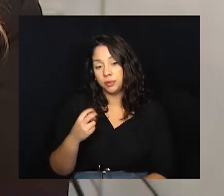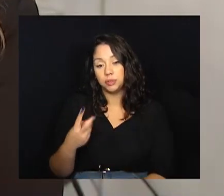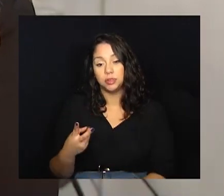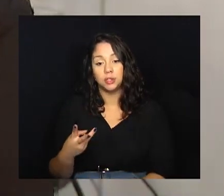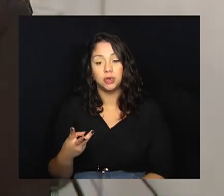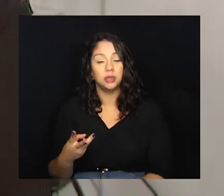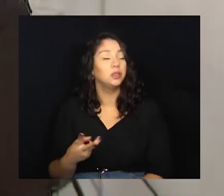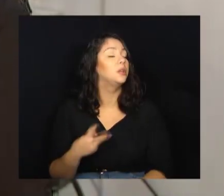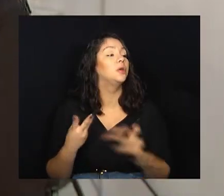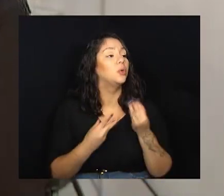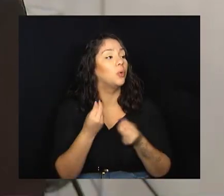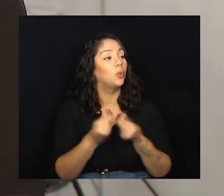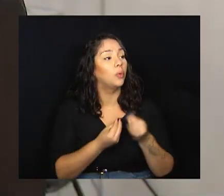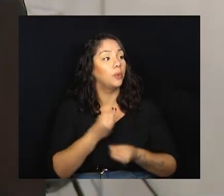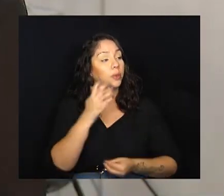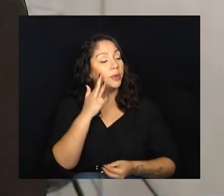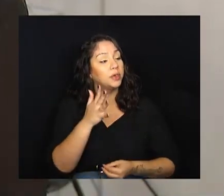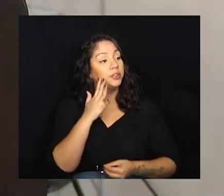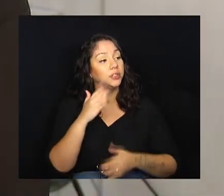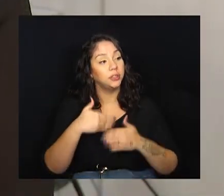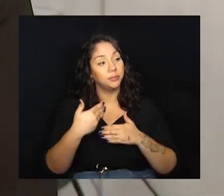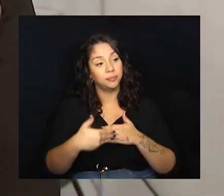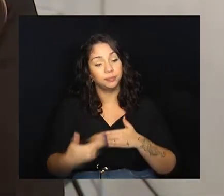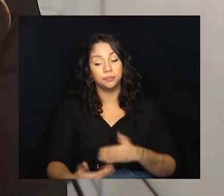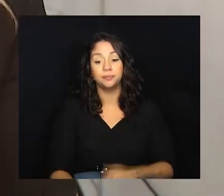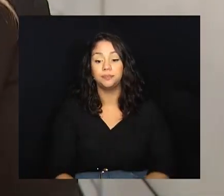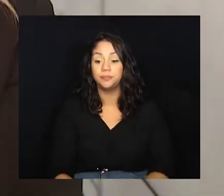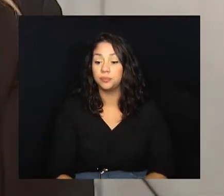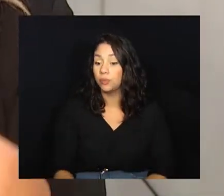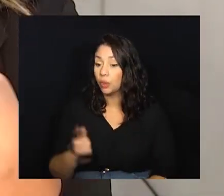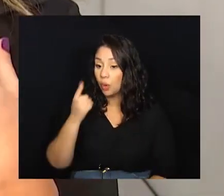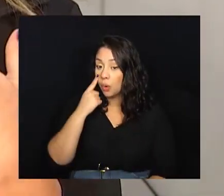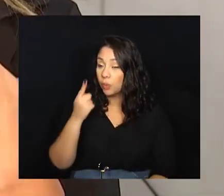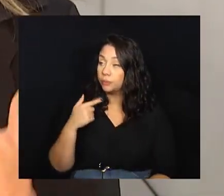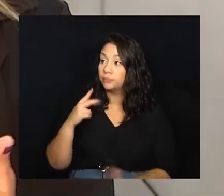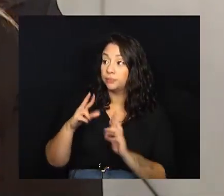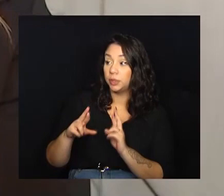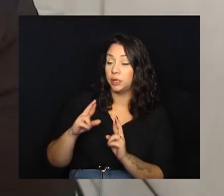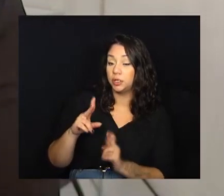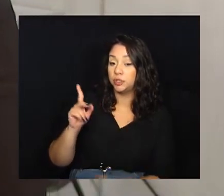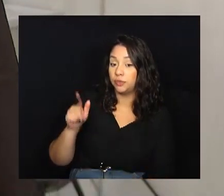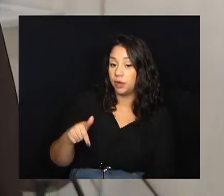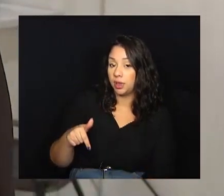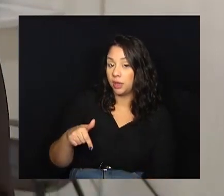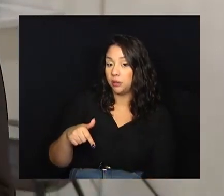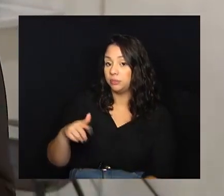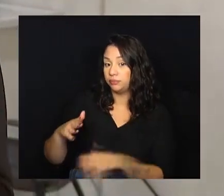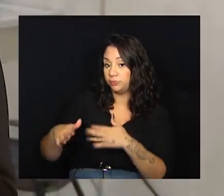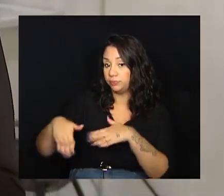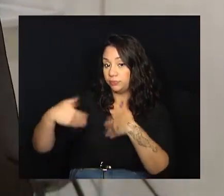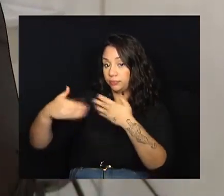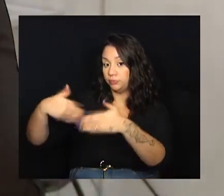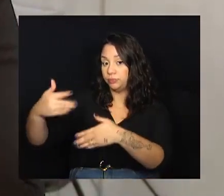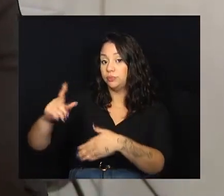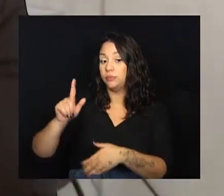em diante por favor Camila olha a expectativa Como eu disse ela é a gente